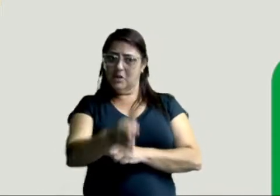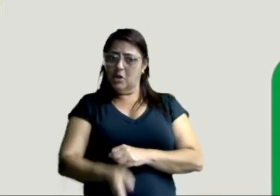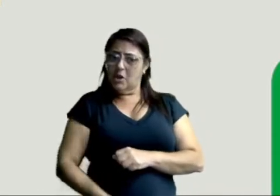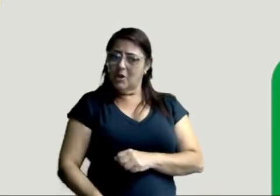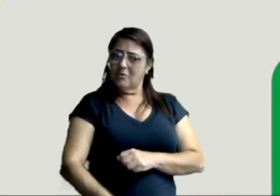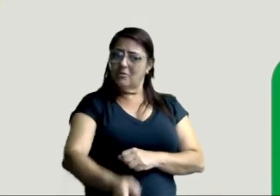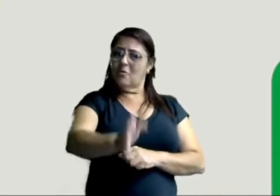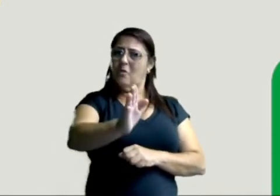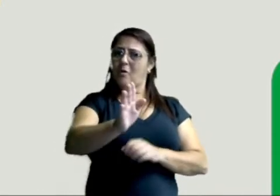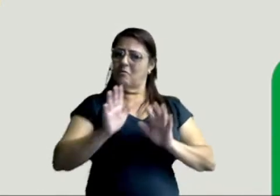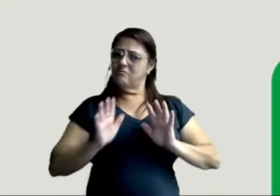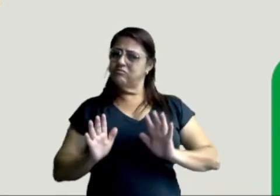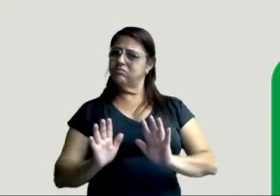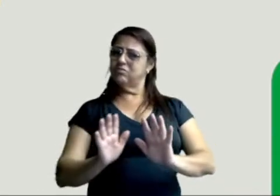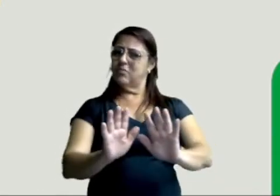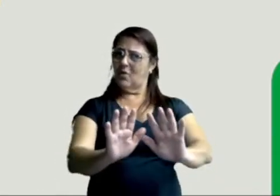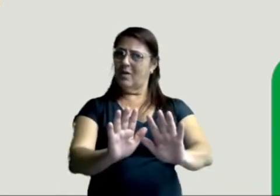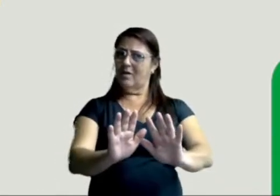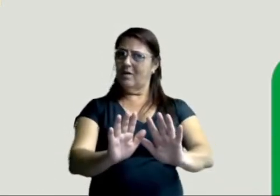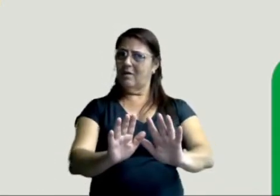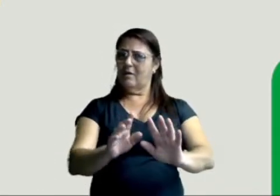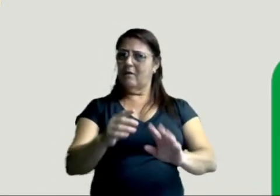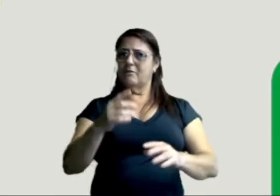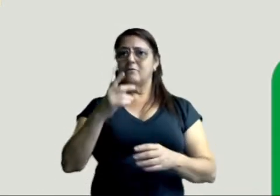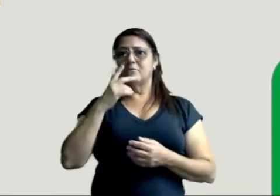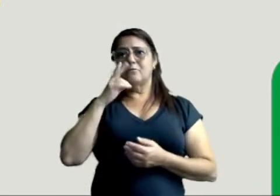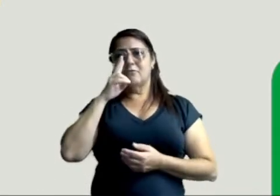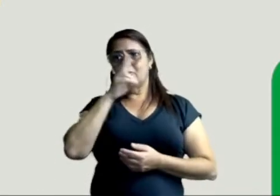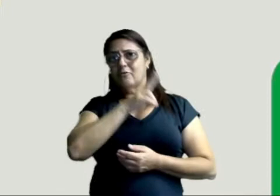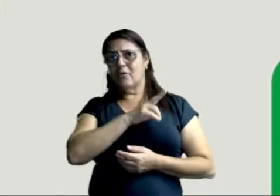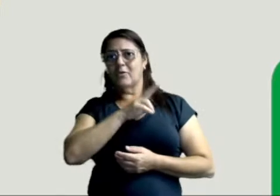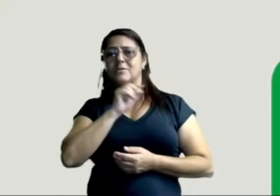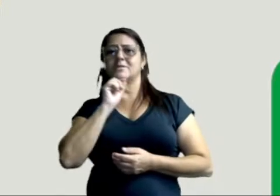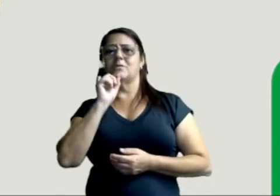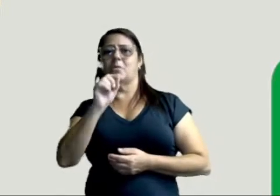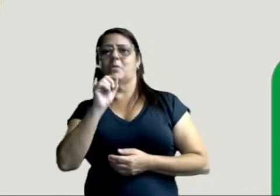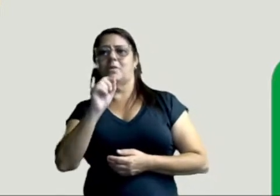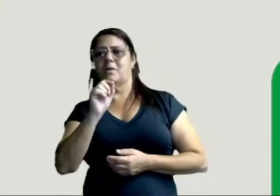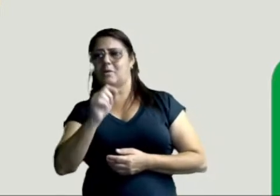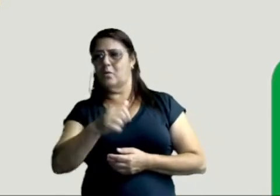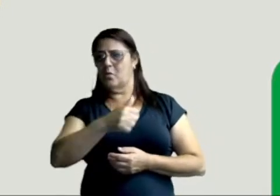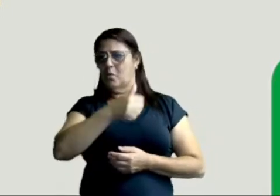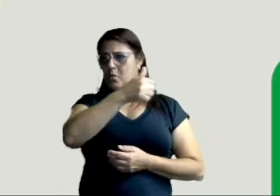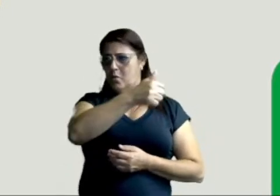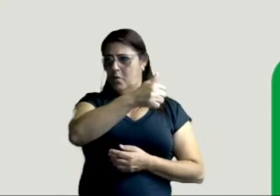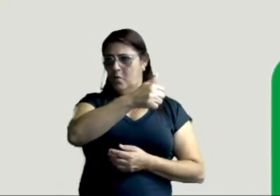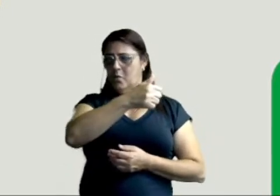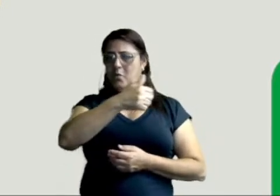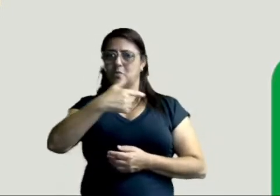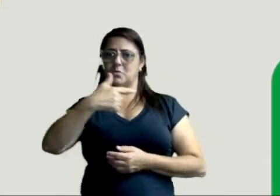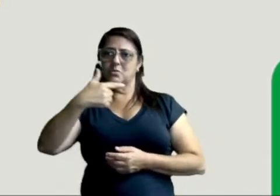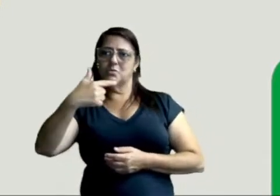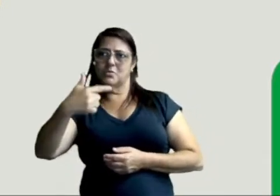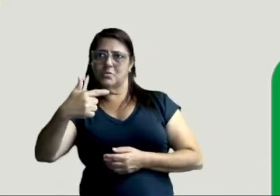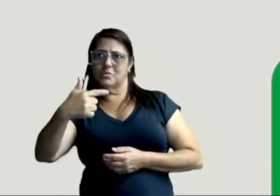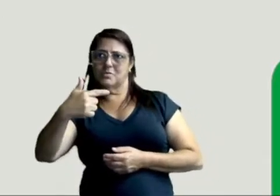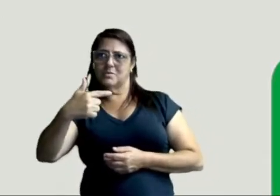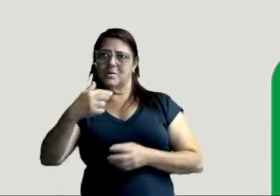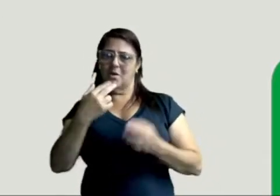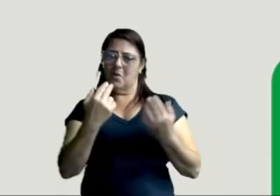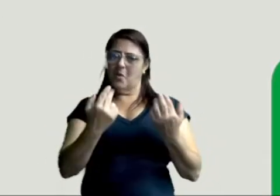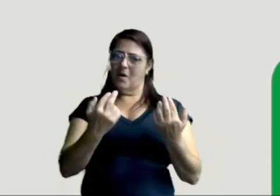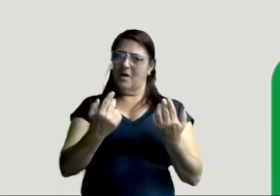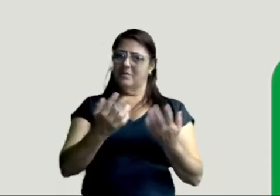módulo. Ok? Então, a força resultante vai ser o quê? O módulo da força 1 mais o módulo da força